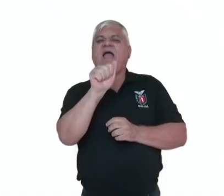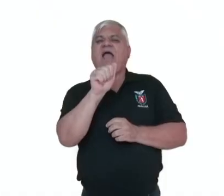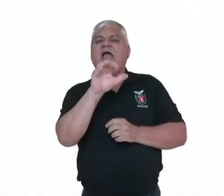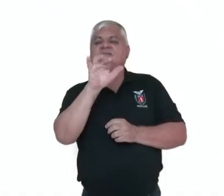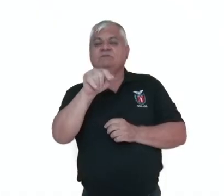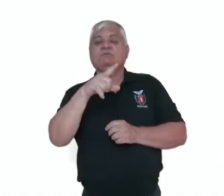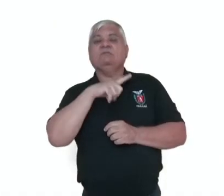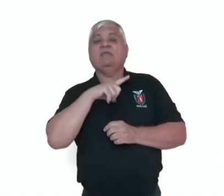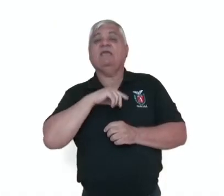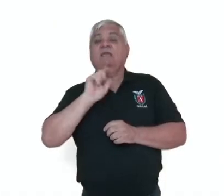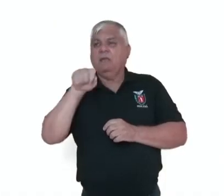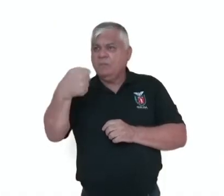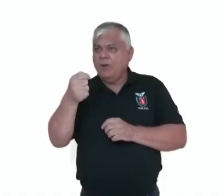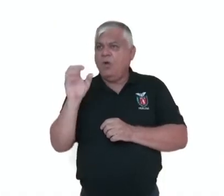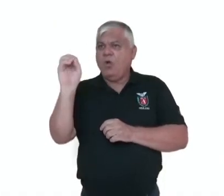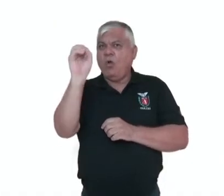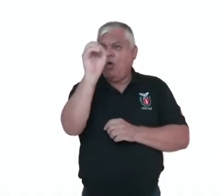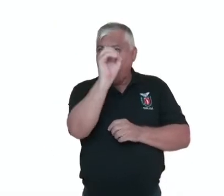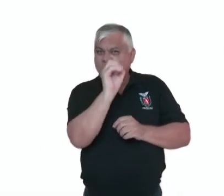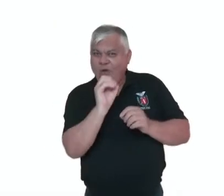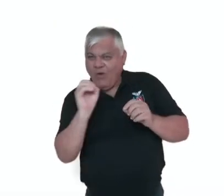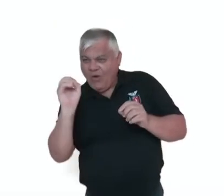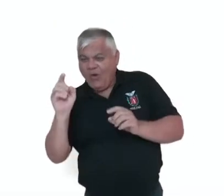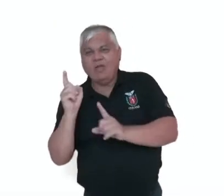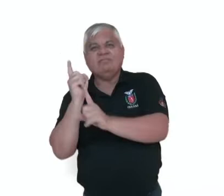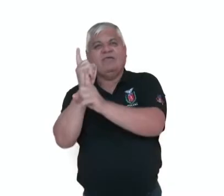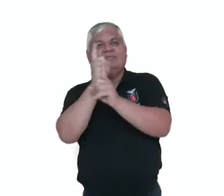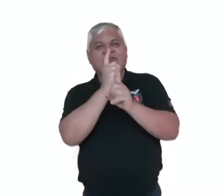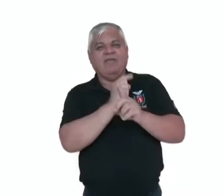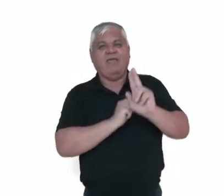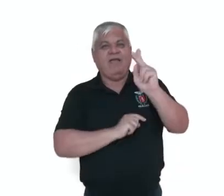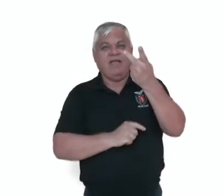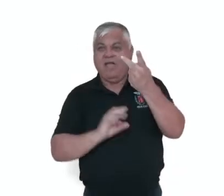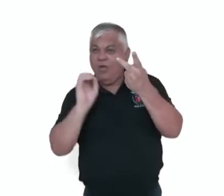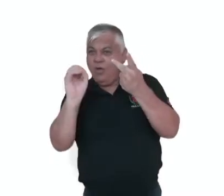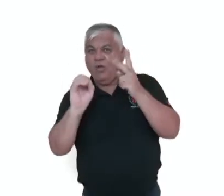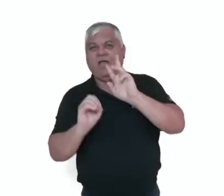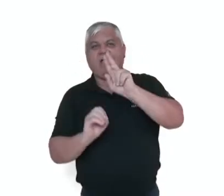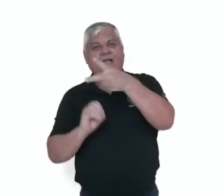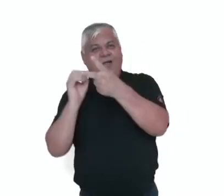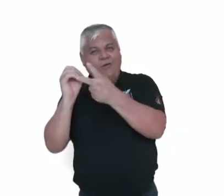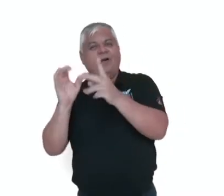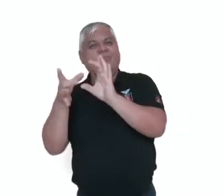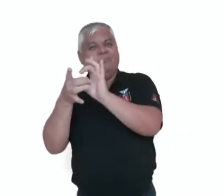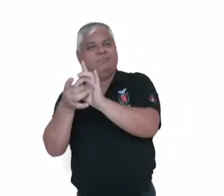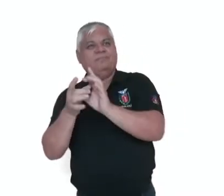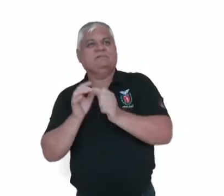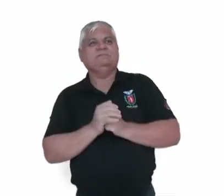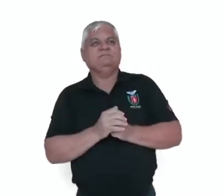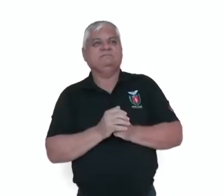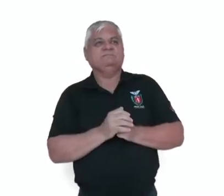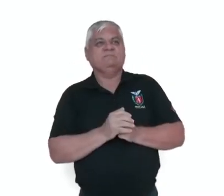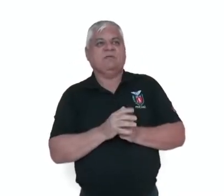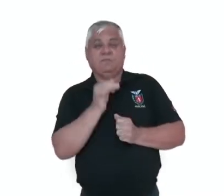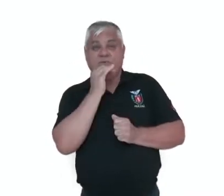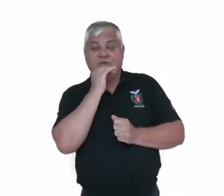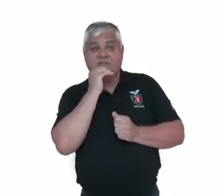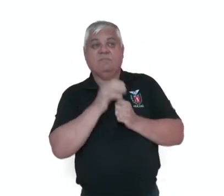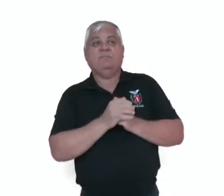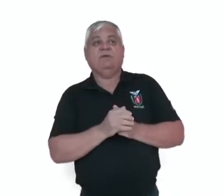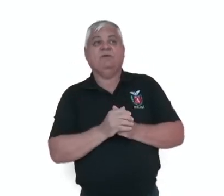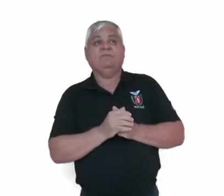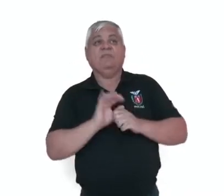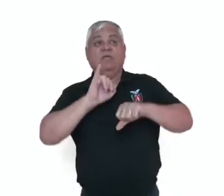hidrogênios ionizáveis somente os hidrogênios ligados ao átomo do oxigênio, né? Vão ser, então, ionizáveis